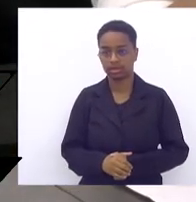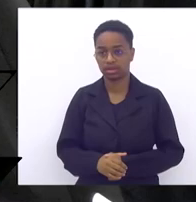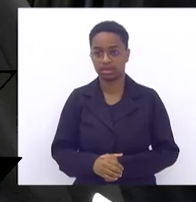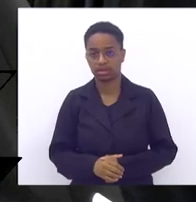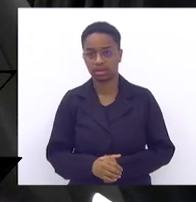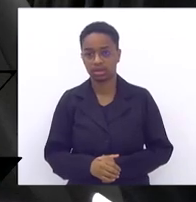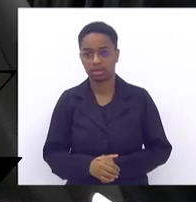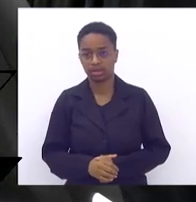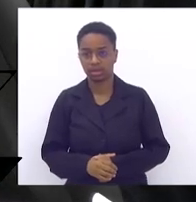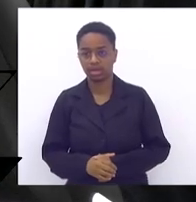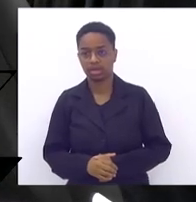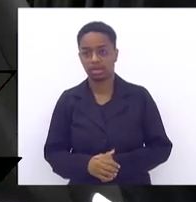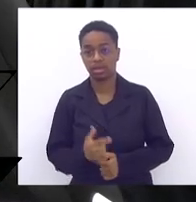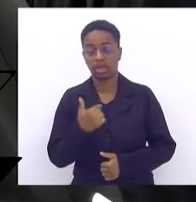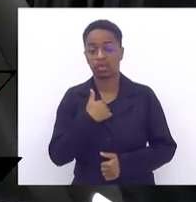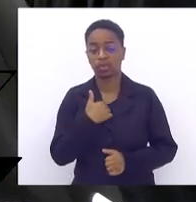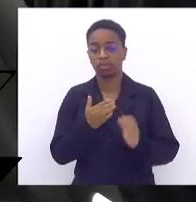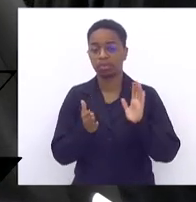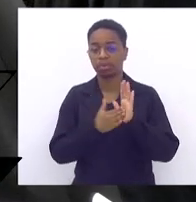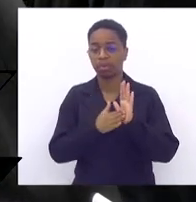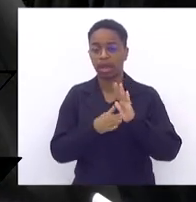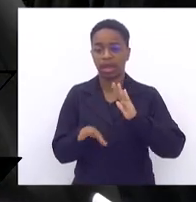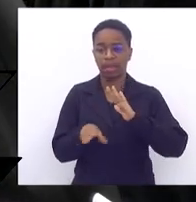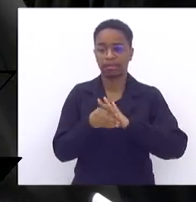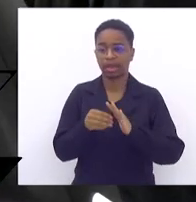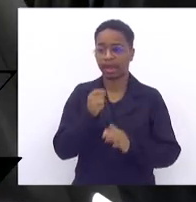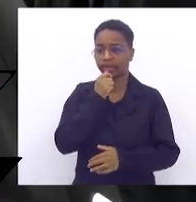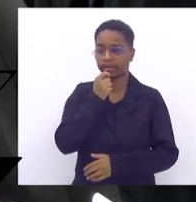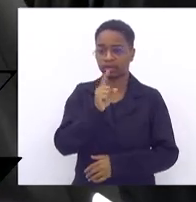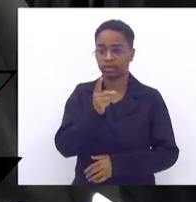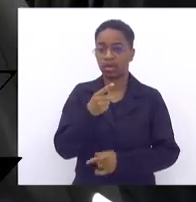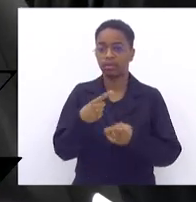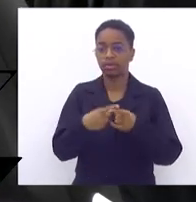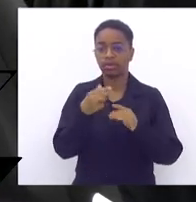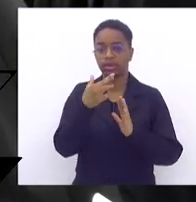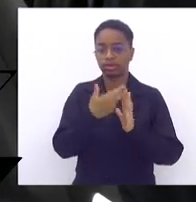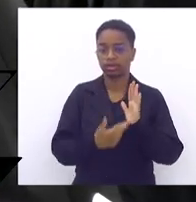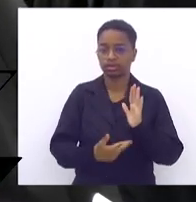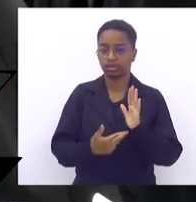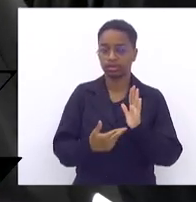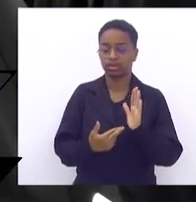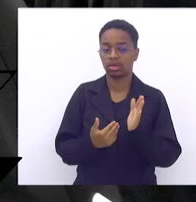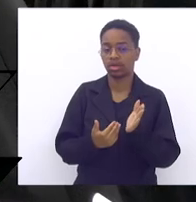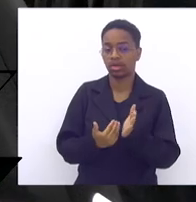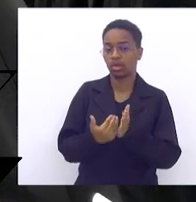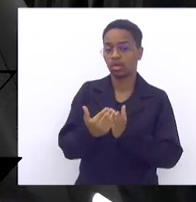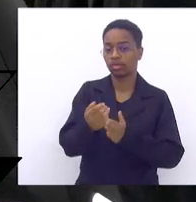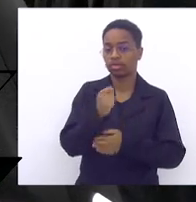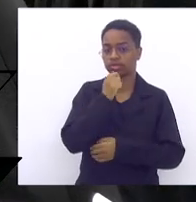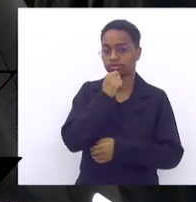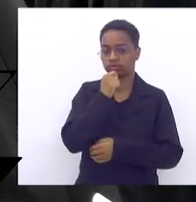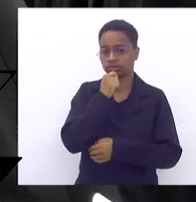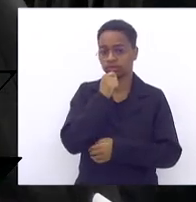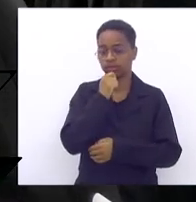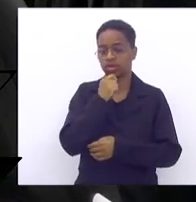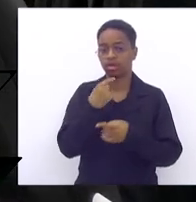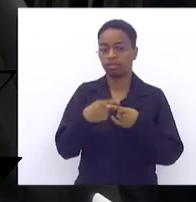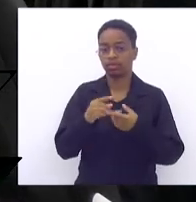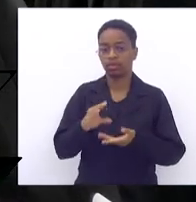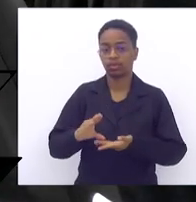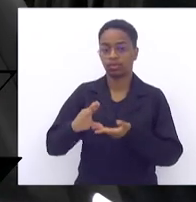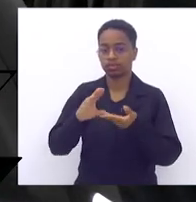Eu não cheguei a propor emenda porque a relatoria está introduzindo essa sugestão de o Conselho